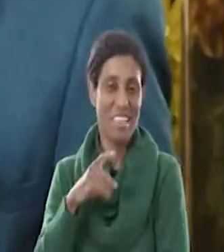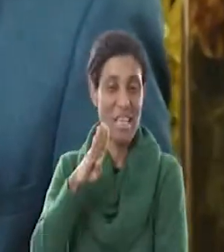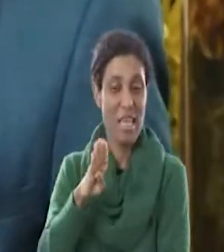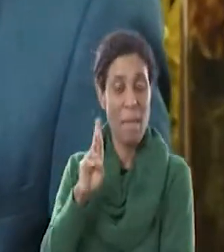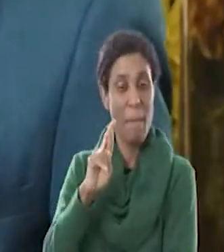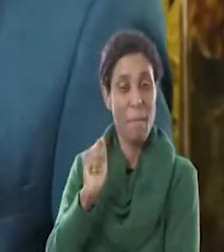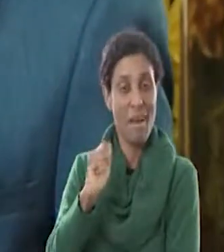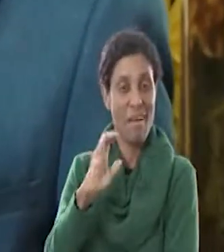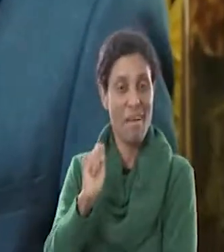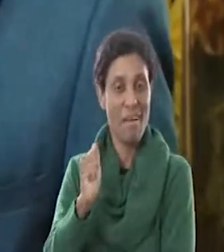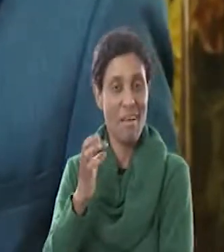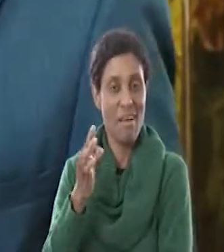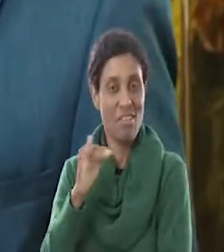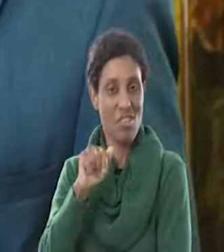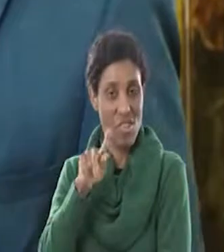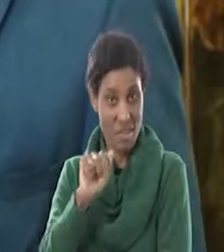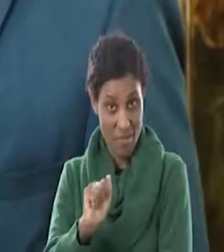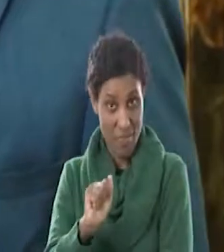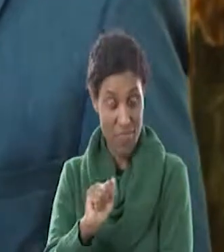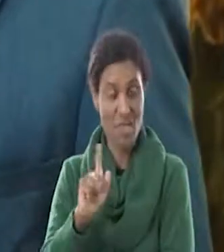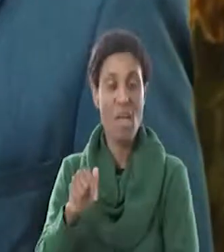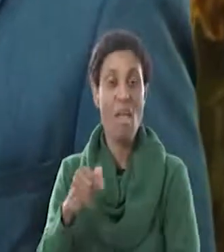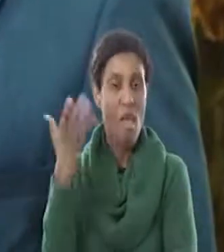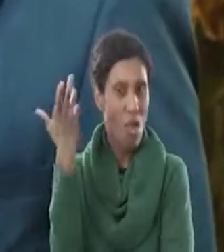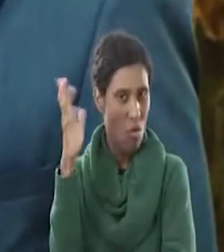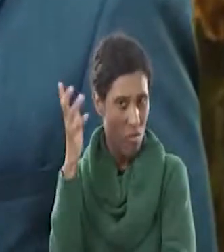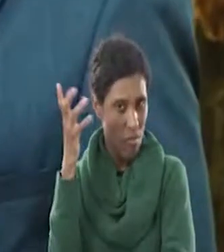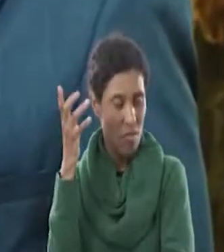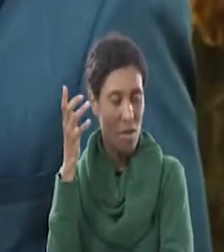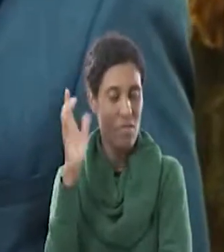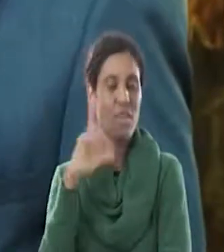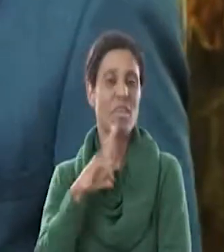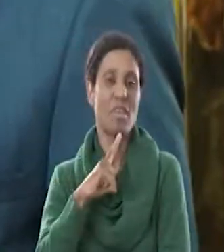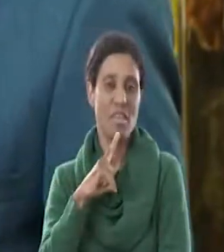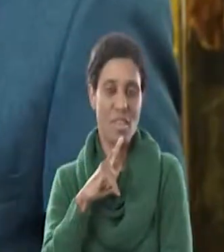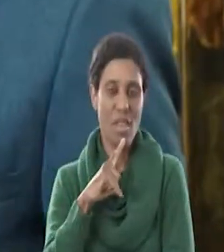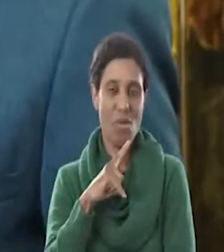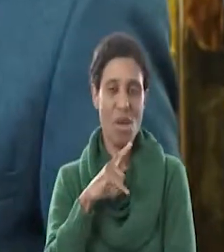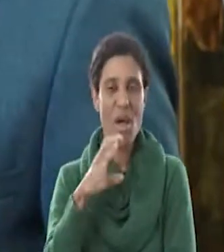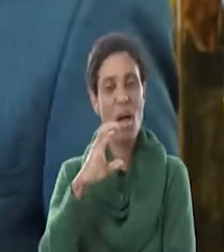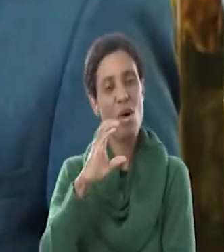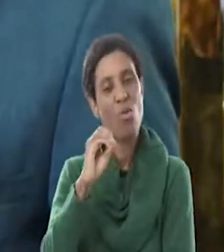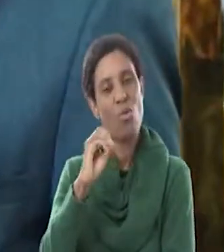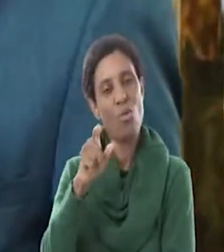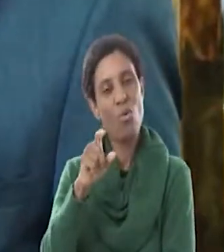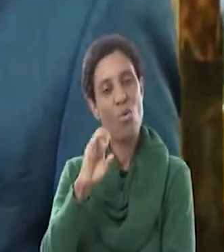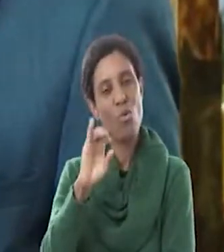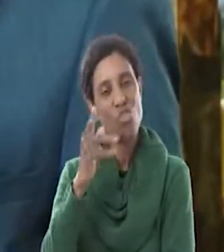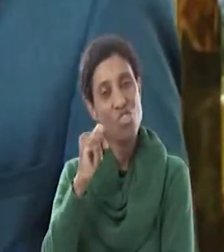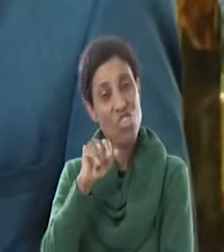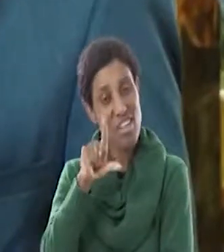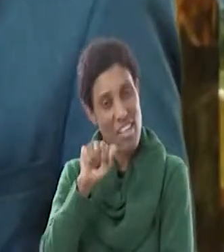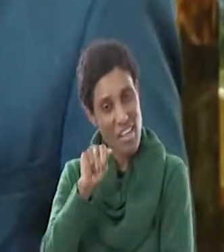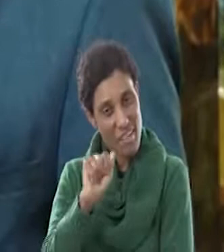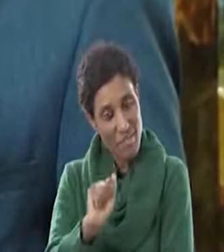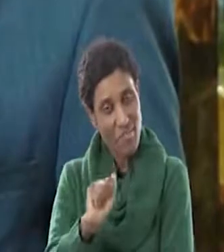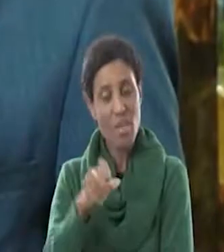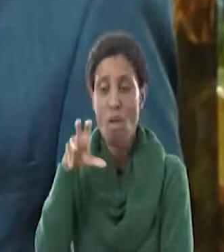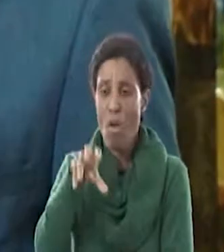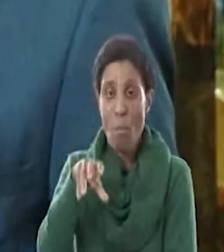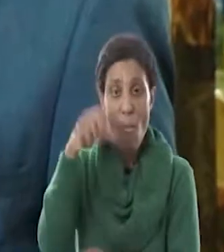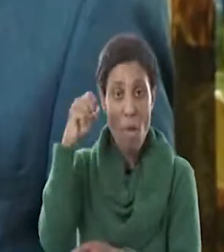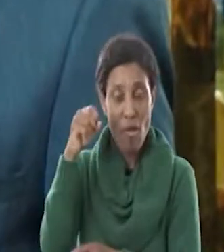Uhum. A bracatinga é uma árvore que é atacada por um inseto chamado cochinilha, e esse inseto ataca o